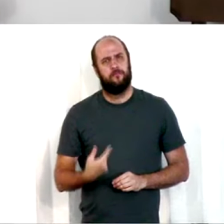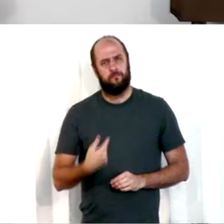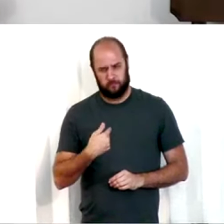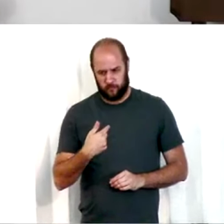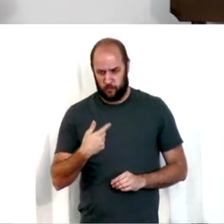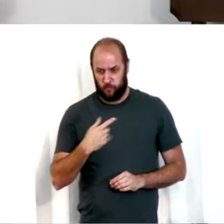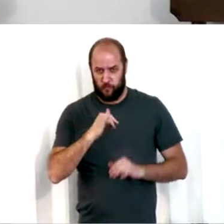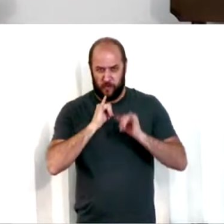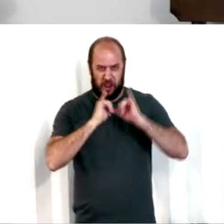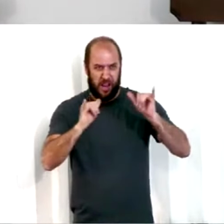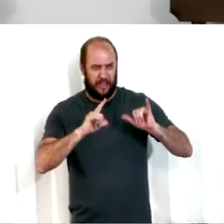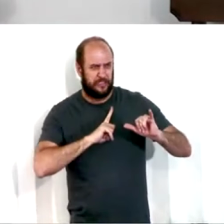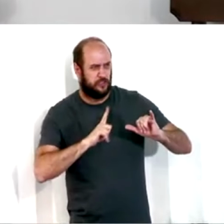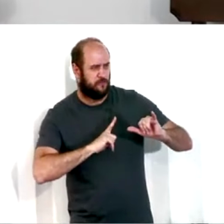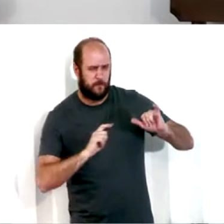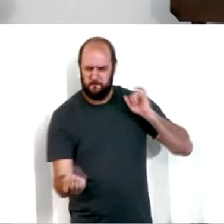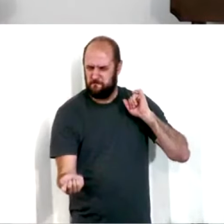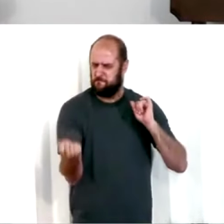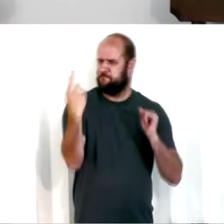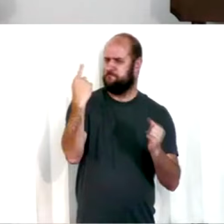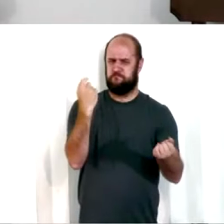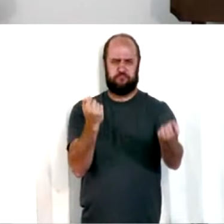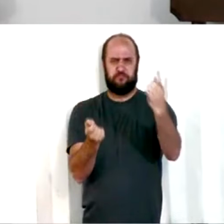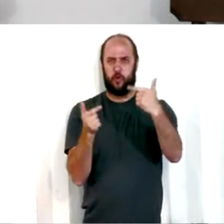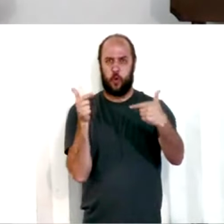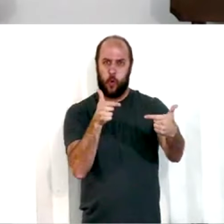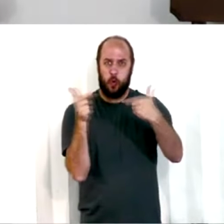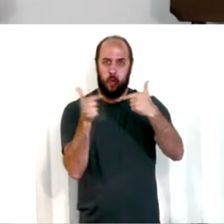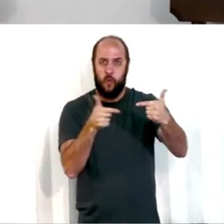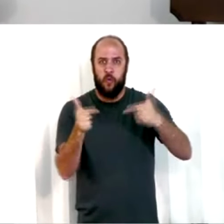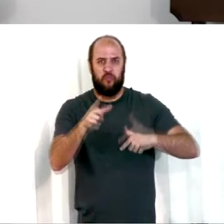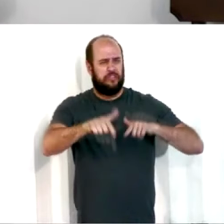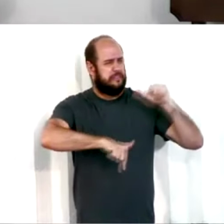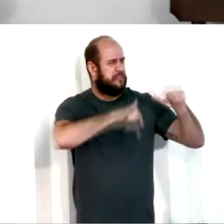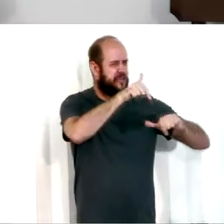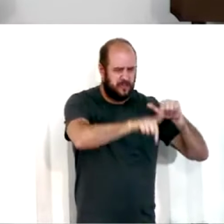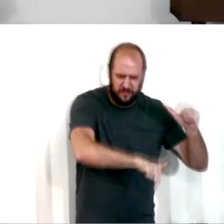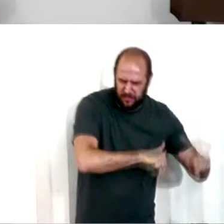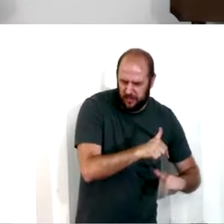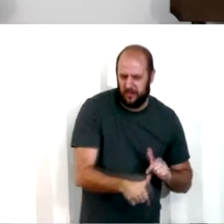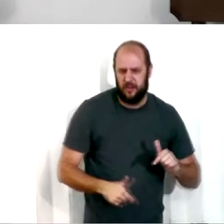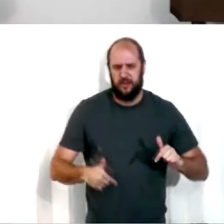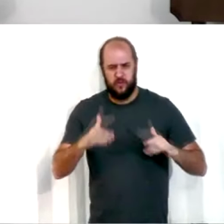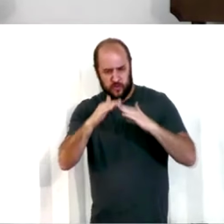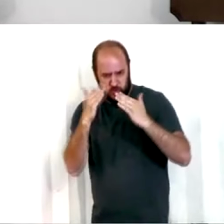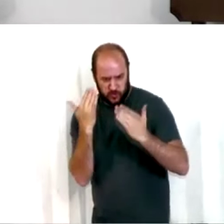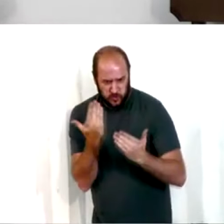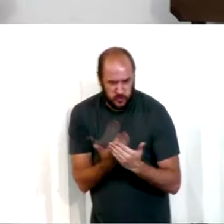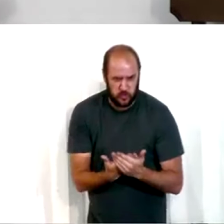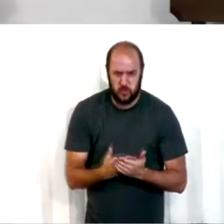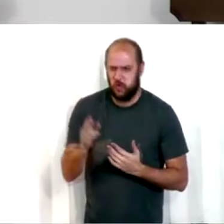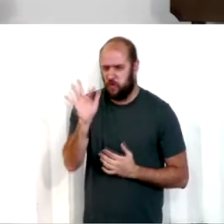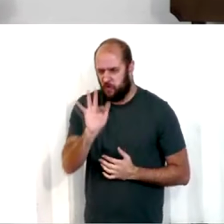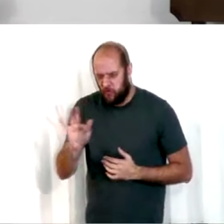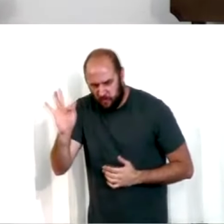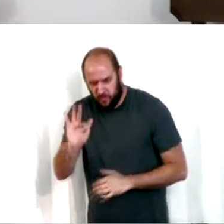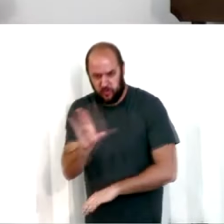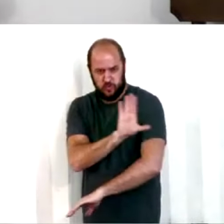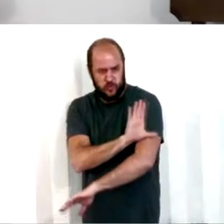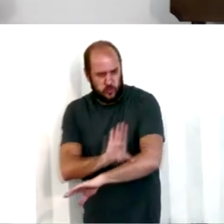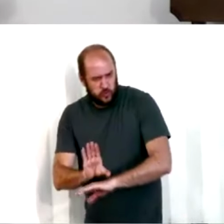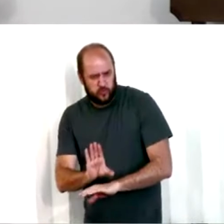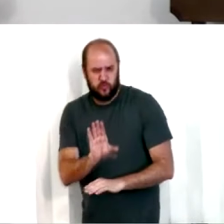as potestades se levantam contra você, seja no seu trabalho, seja na sua escola, seja na sua universidade, no seu curso, na